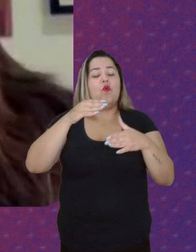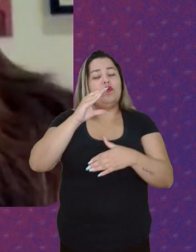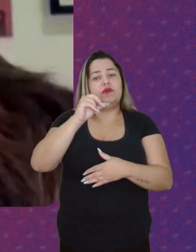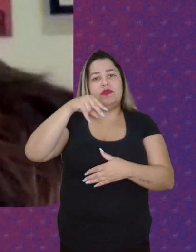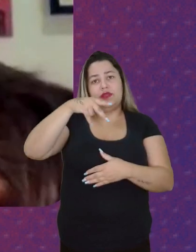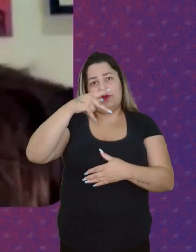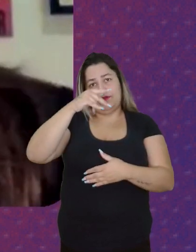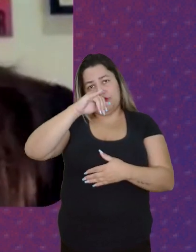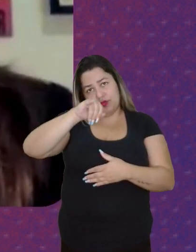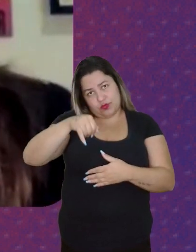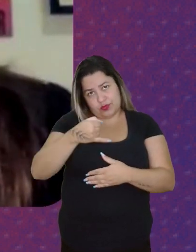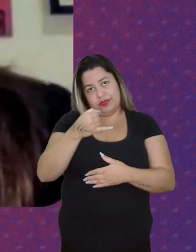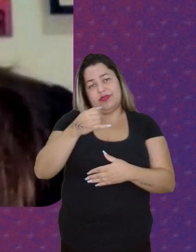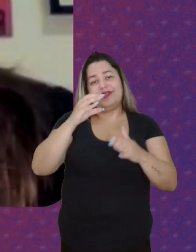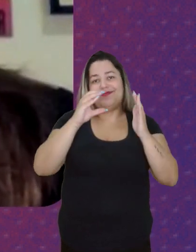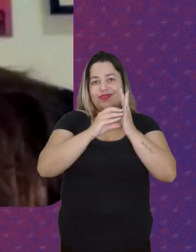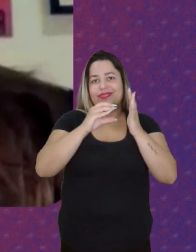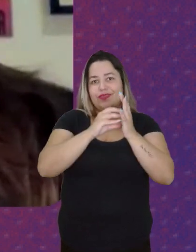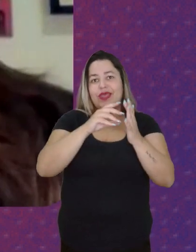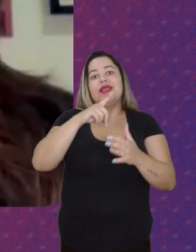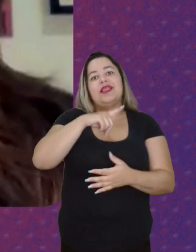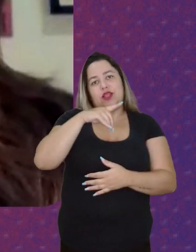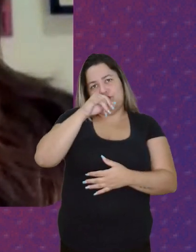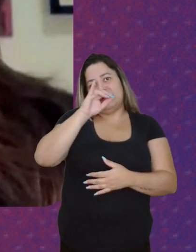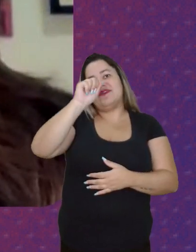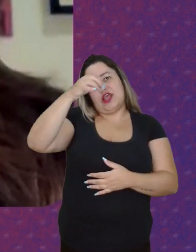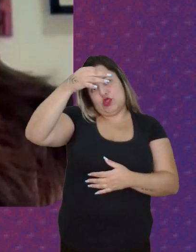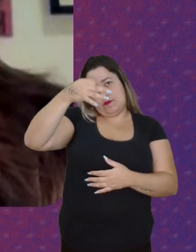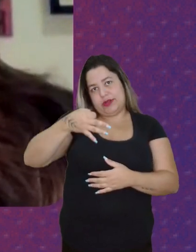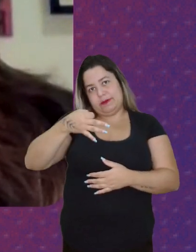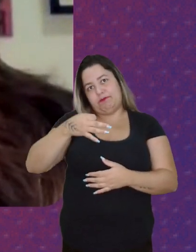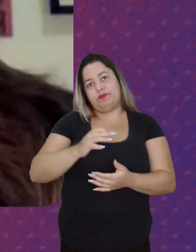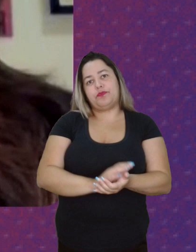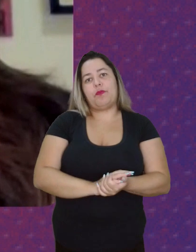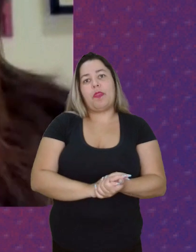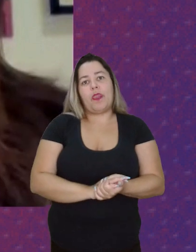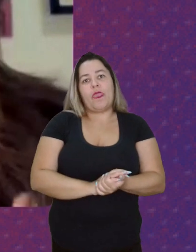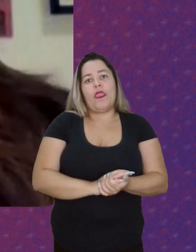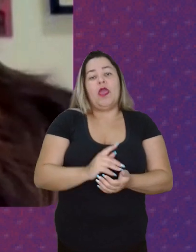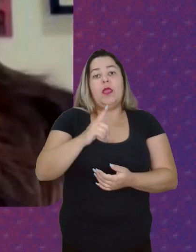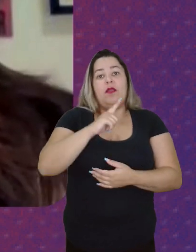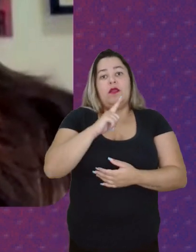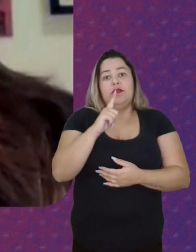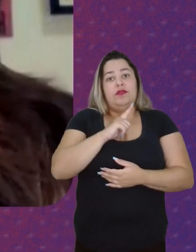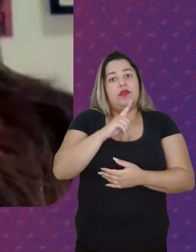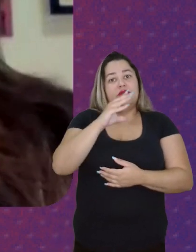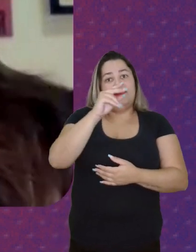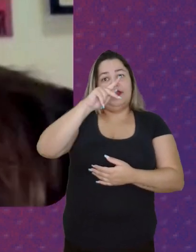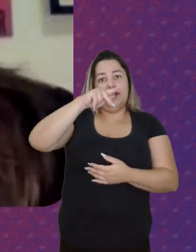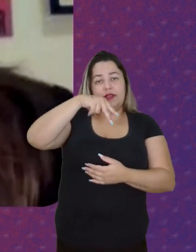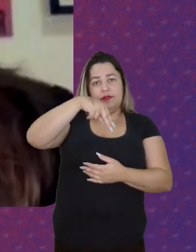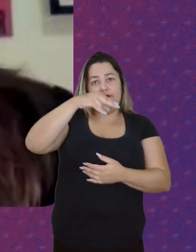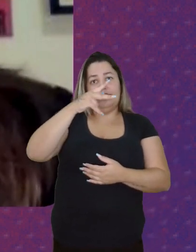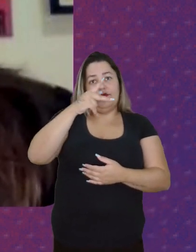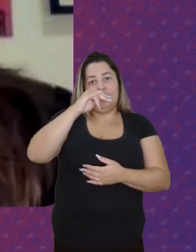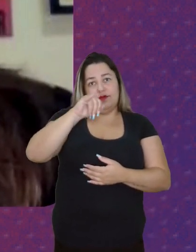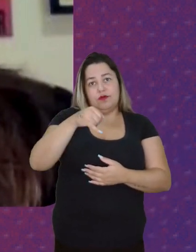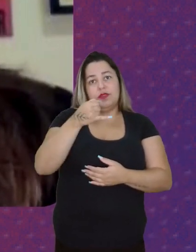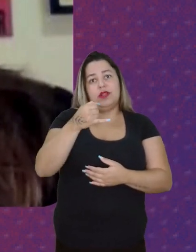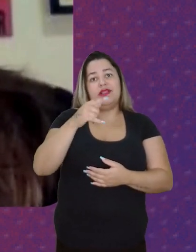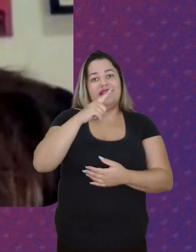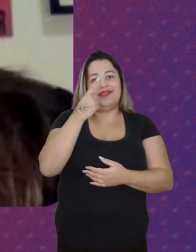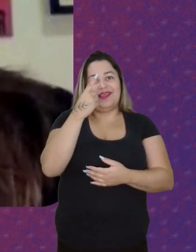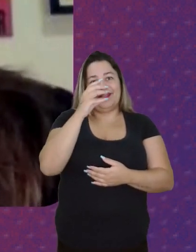campanha. Então, existem prazos para isso, né? A partir do momento em que você tem o CNPJ, você tem até 10 dias para abrir uma conta